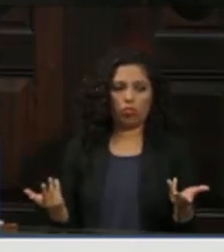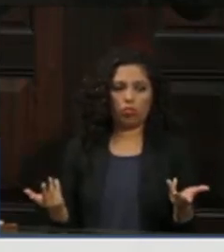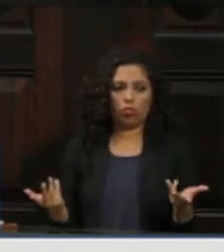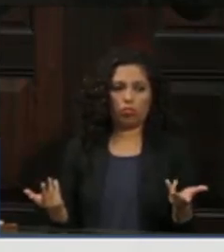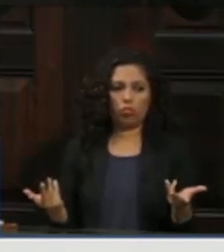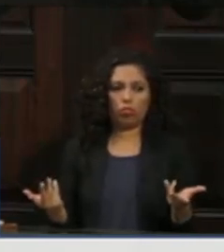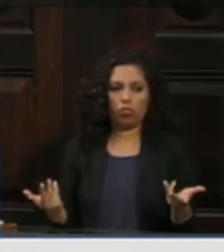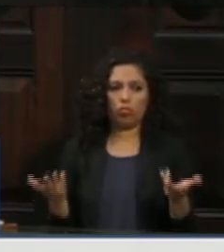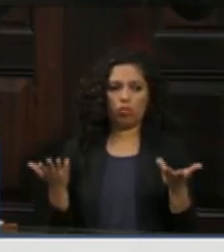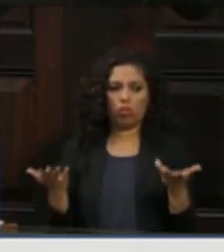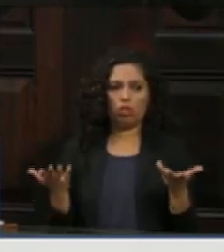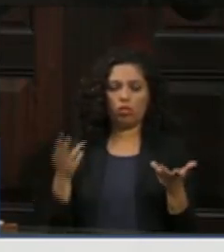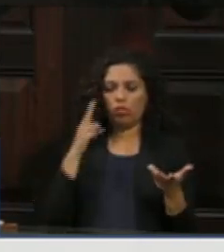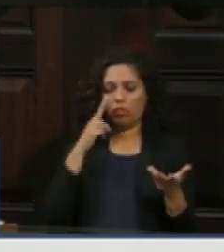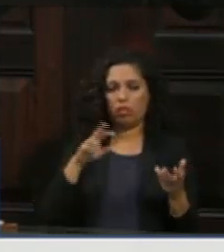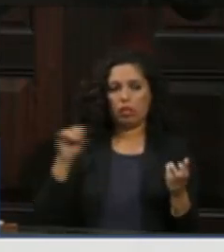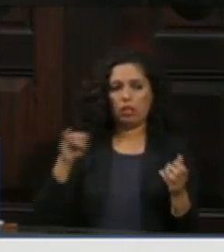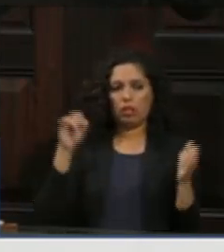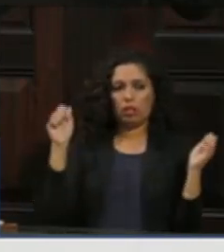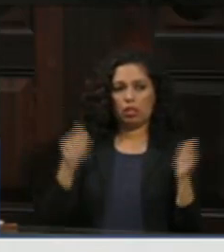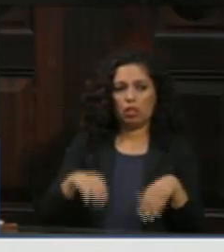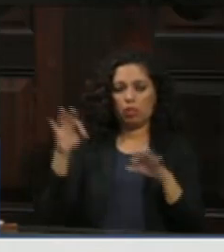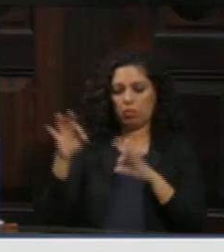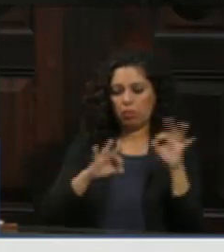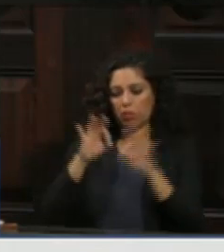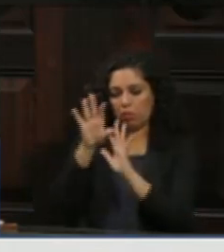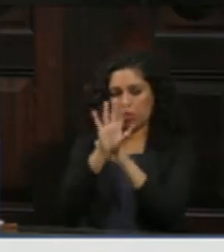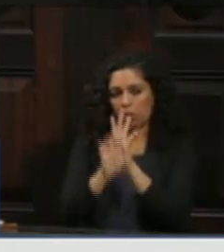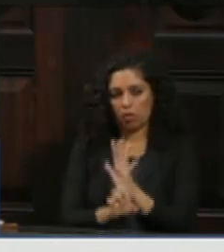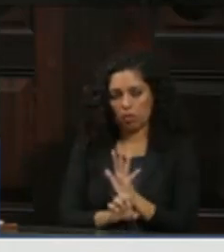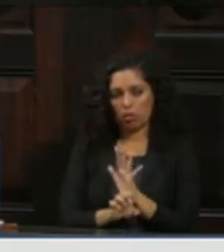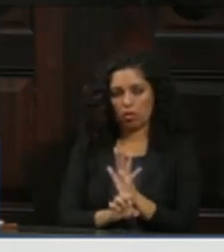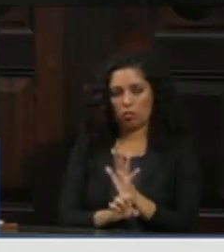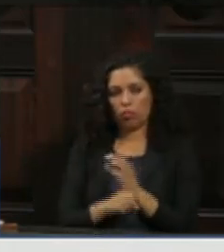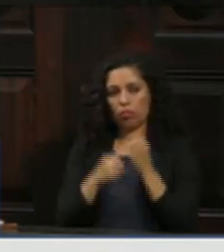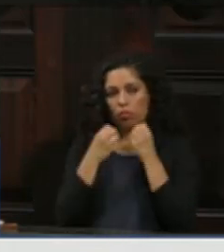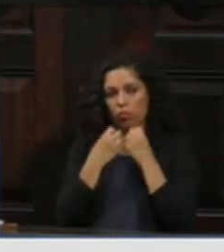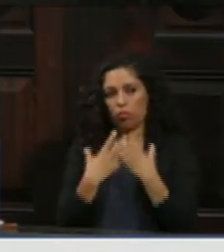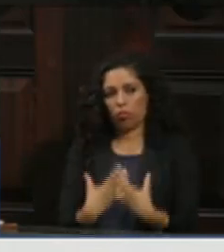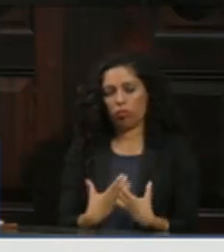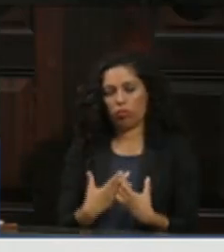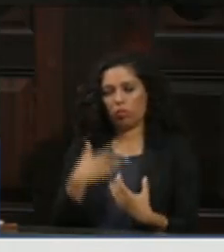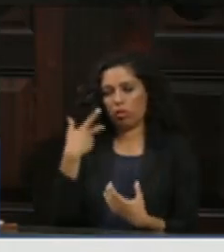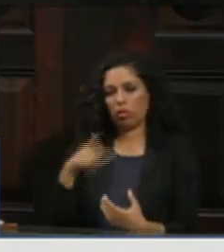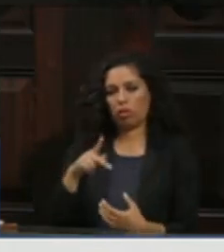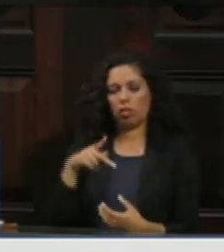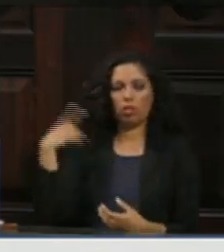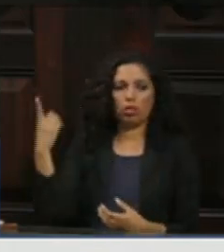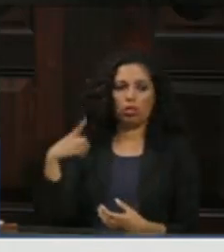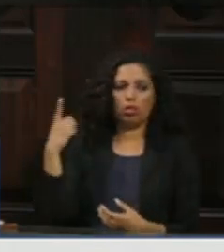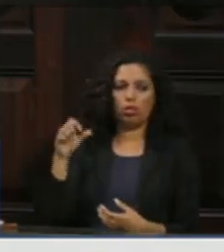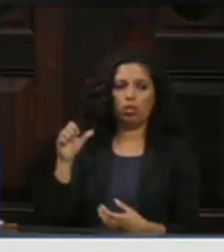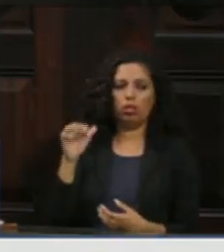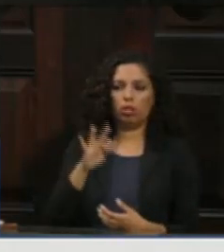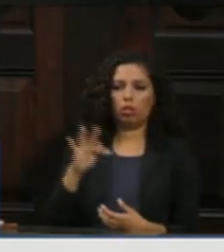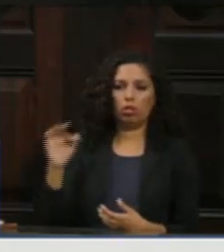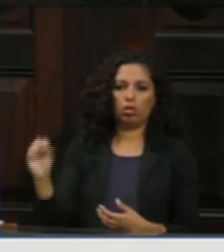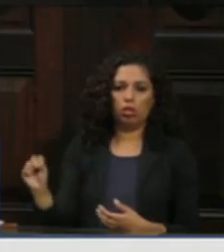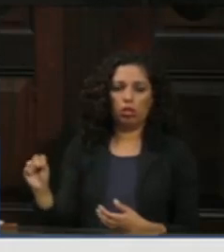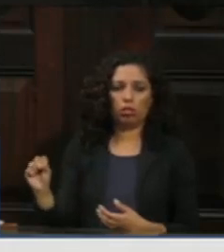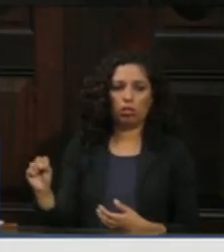Paraíba e do Sul, do Baixo Paraíba, é que os recursos possam ser arrecadados por um comitê, possam